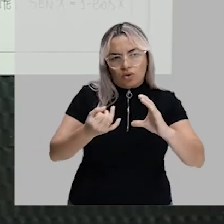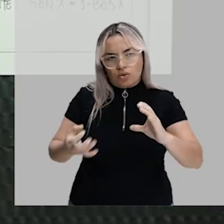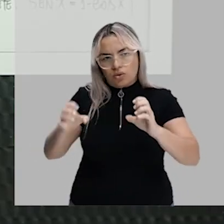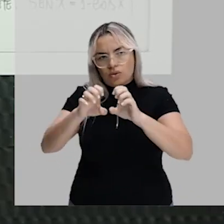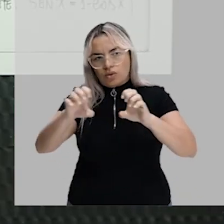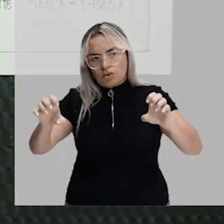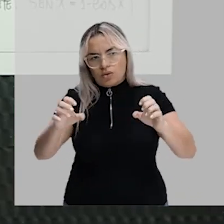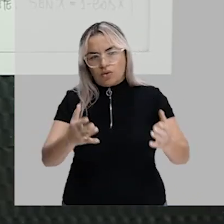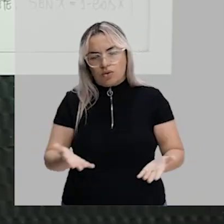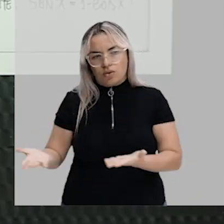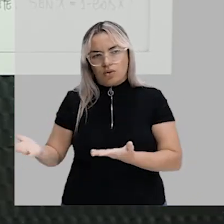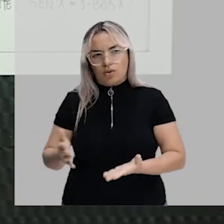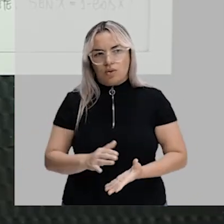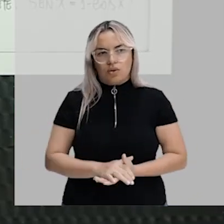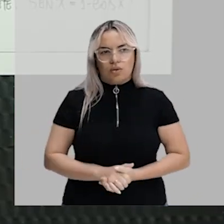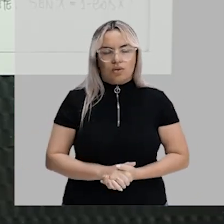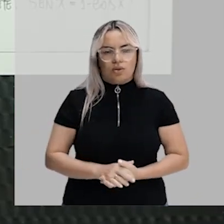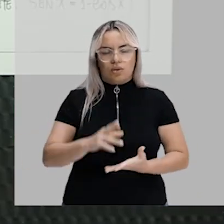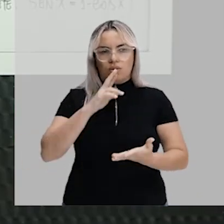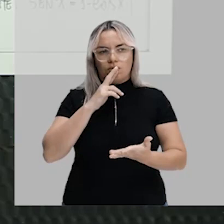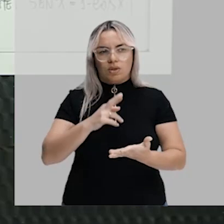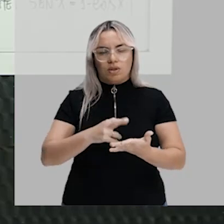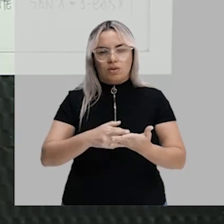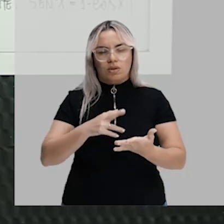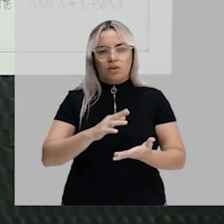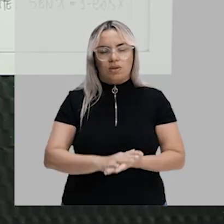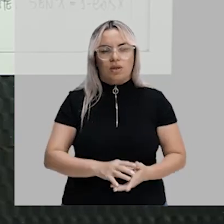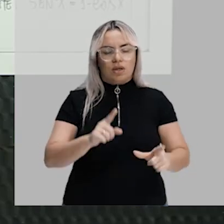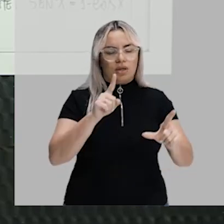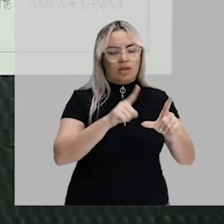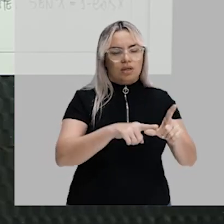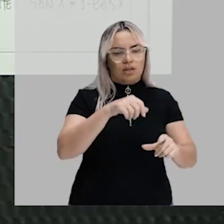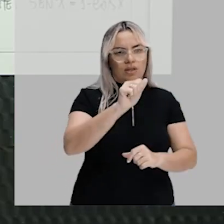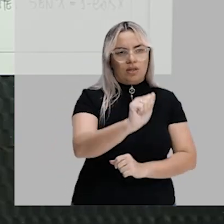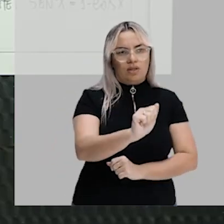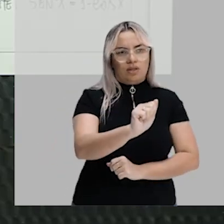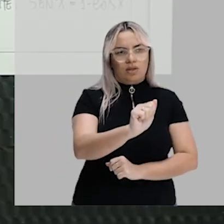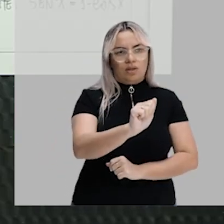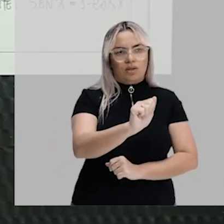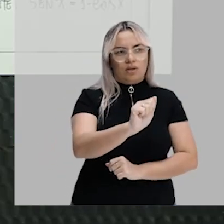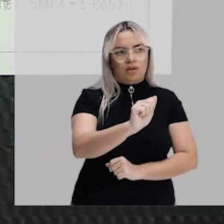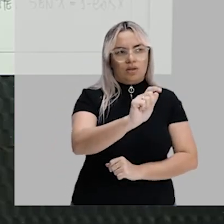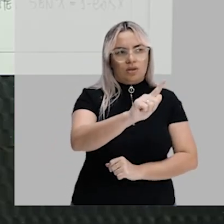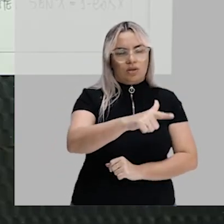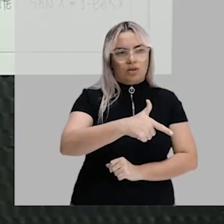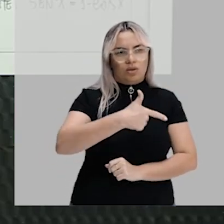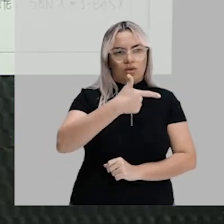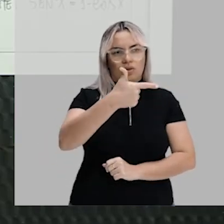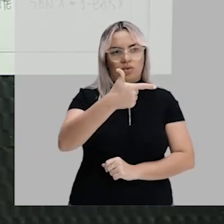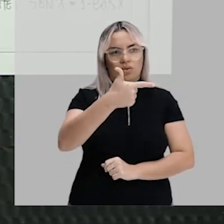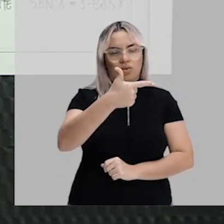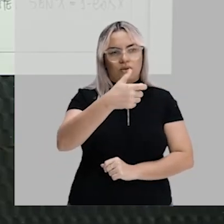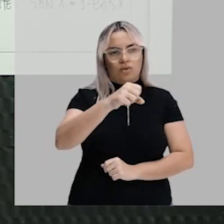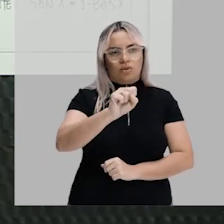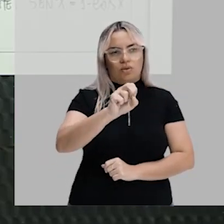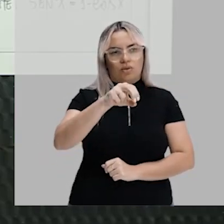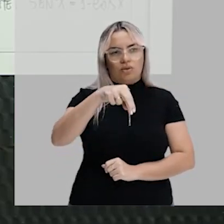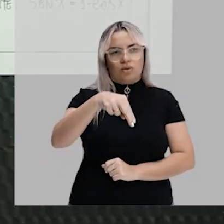segunda questão aqui vamos responder aqui essa letra A duas vezes o seno qu